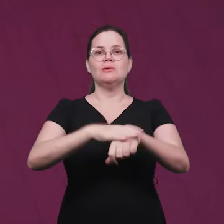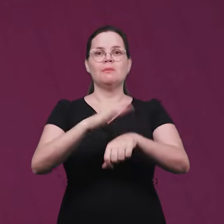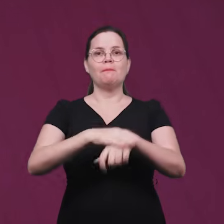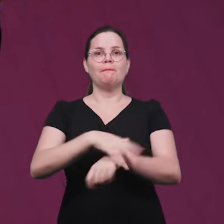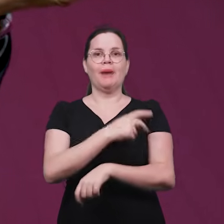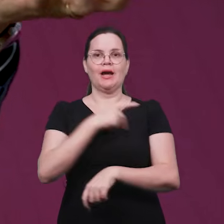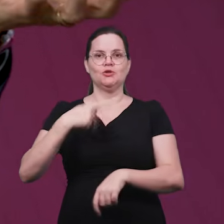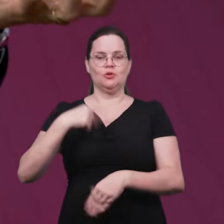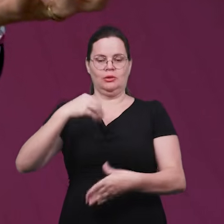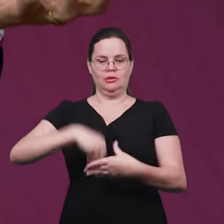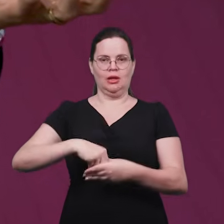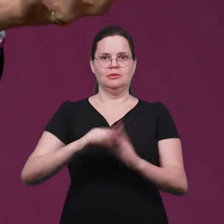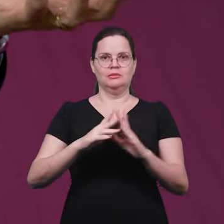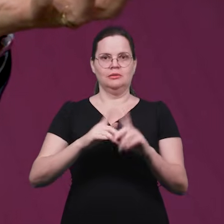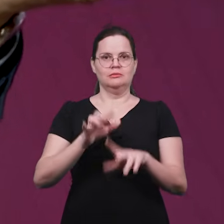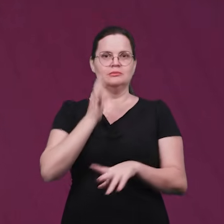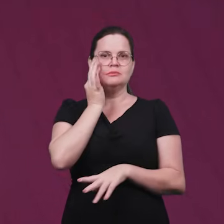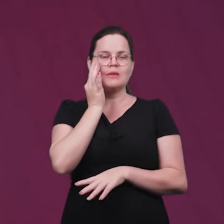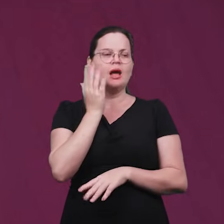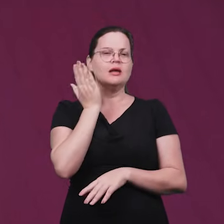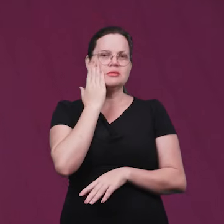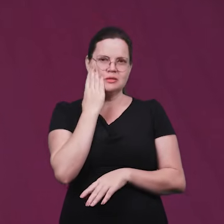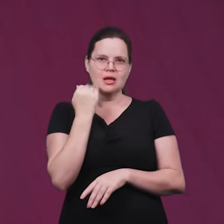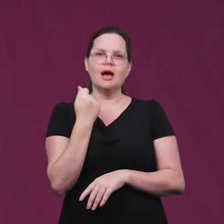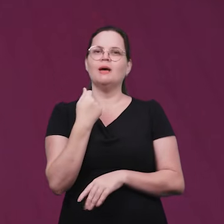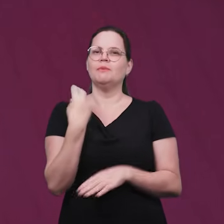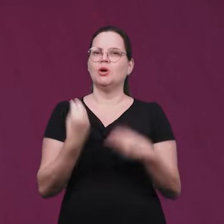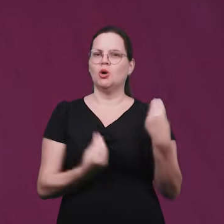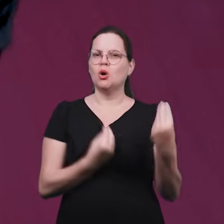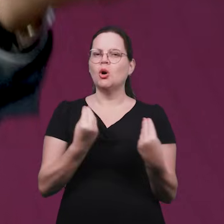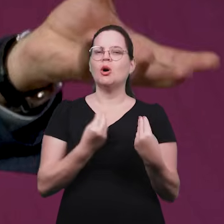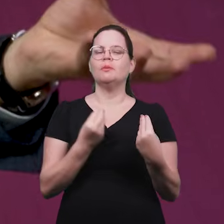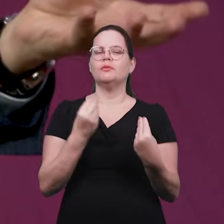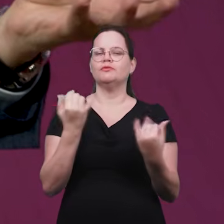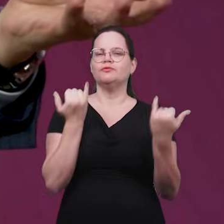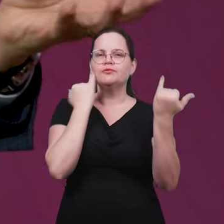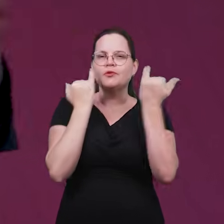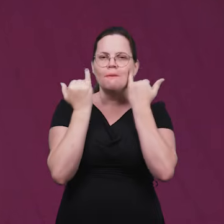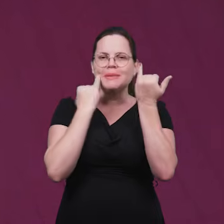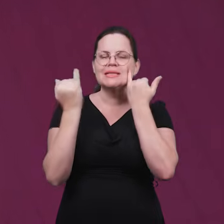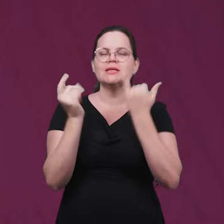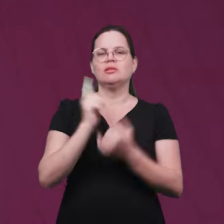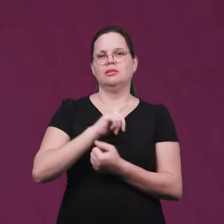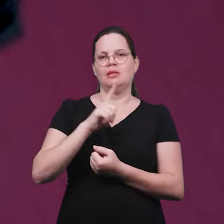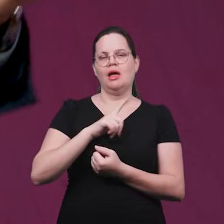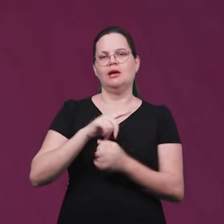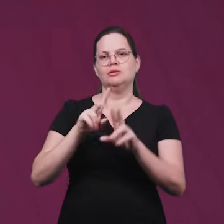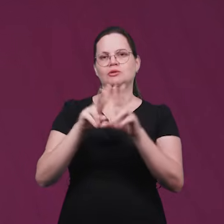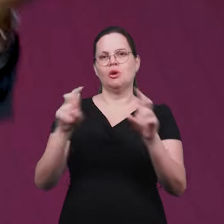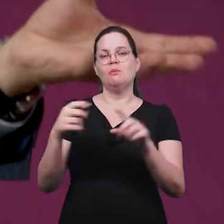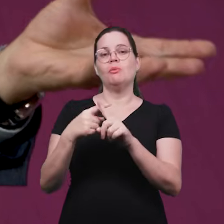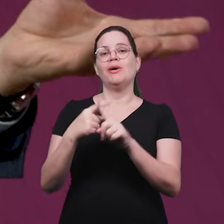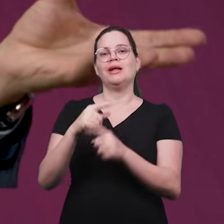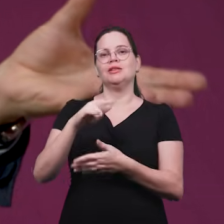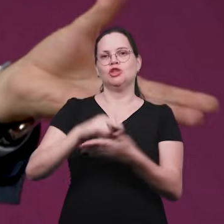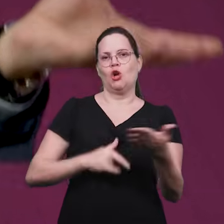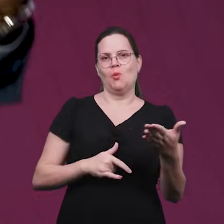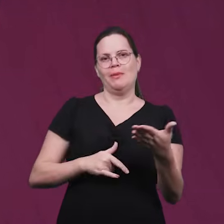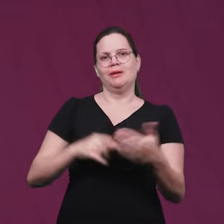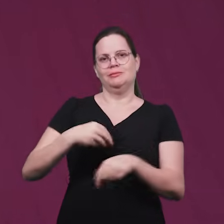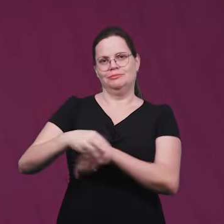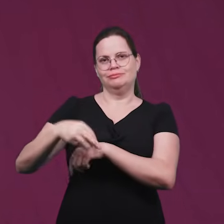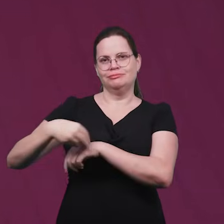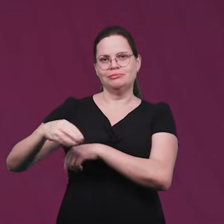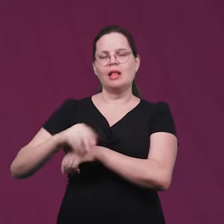que está a todo tempo bem informado com o conselho da igreja, através das reuniões, das circulares,